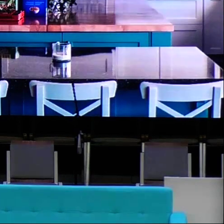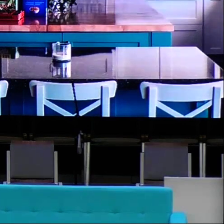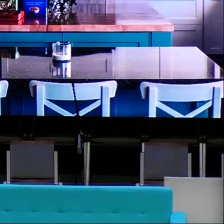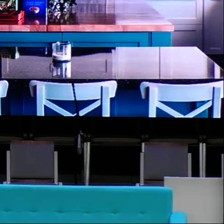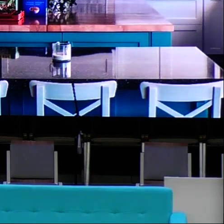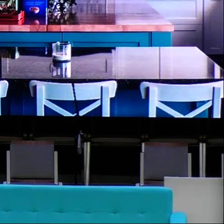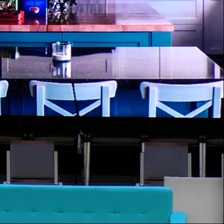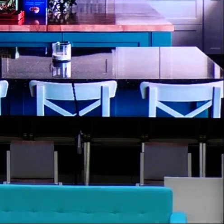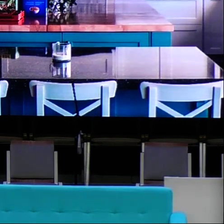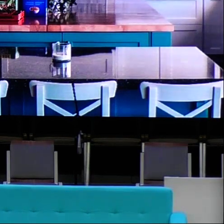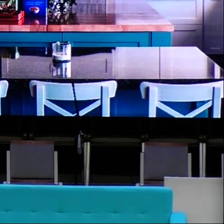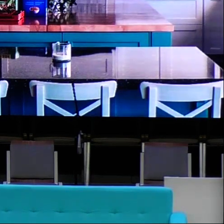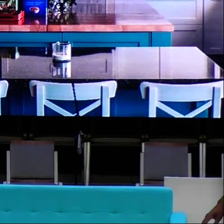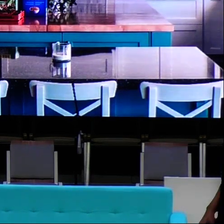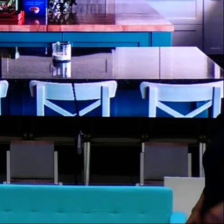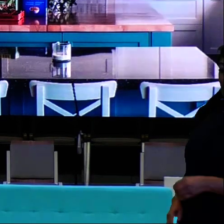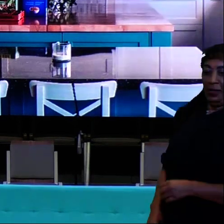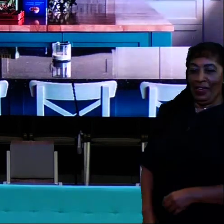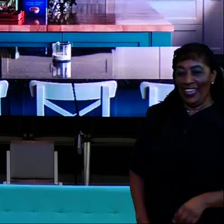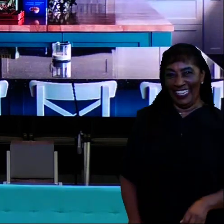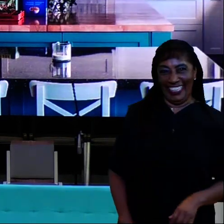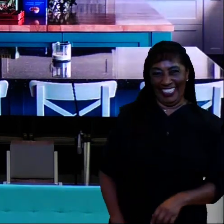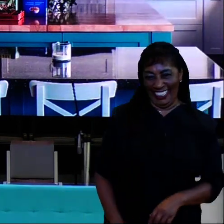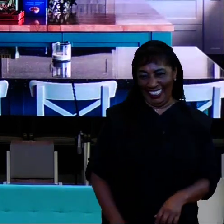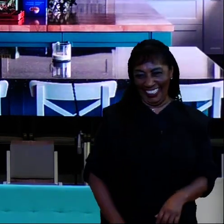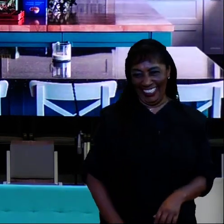tô indo, obrigada.